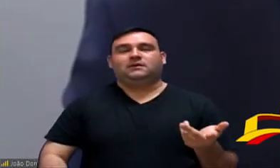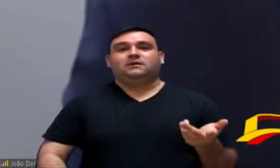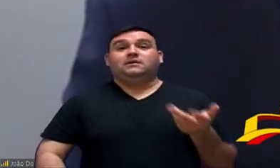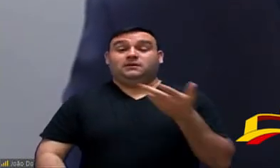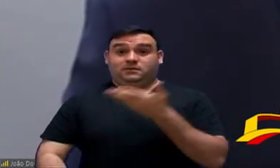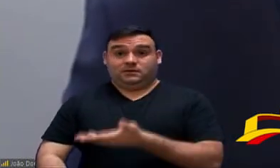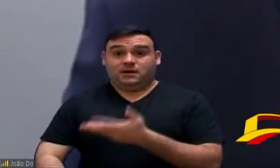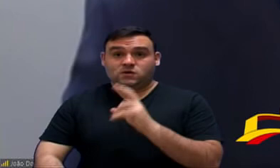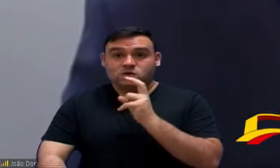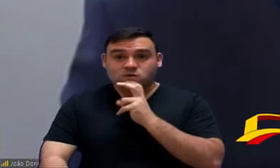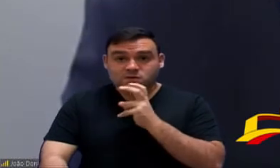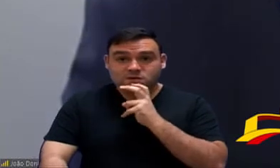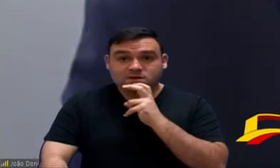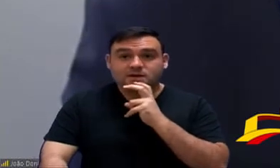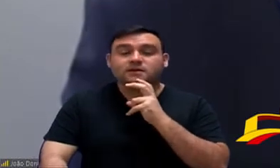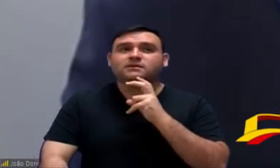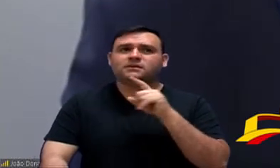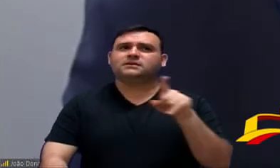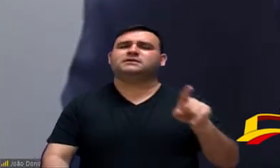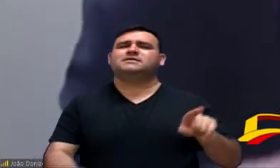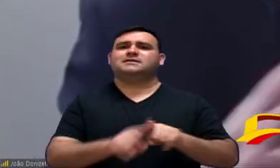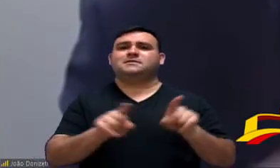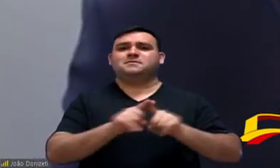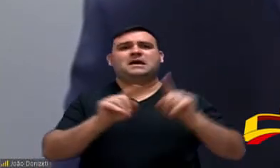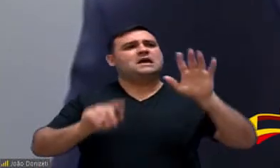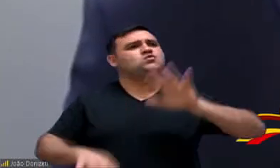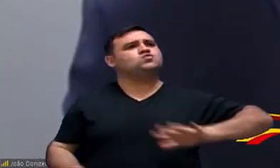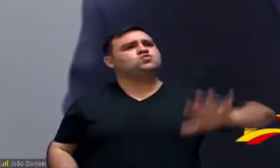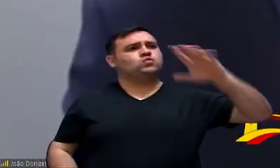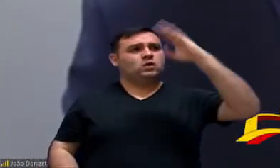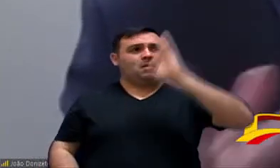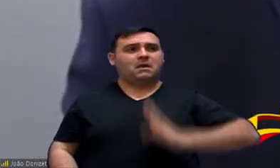em Sorocaba, e isso é em nível de todo o